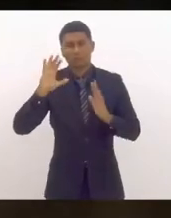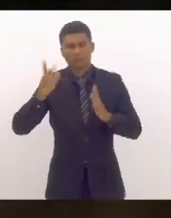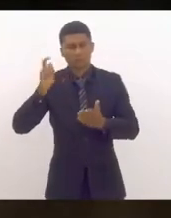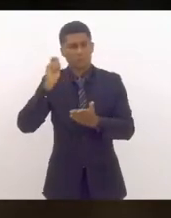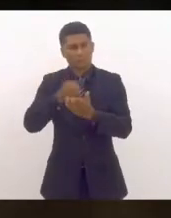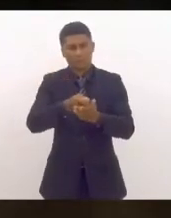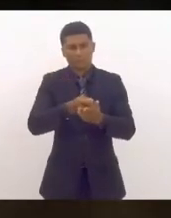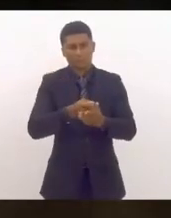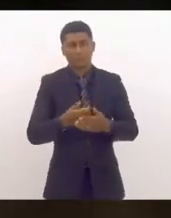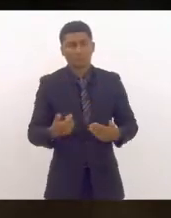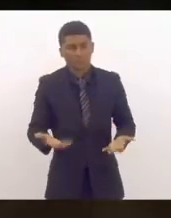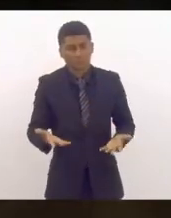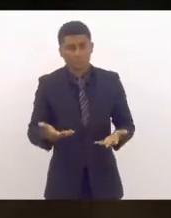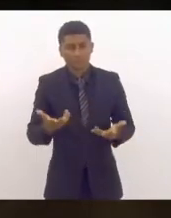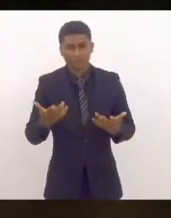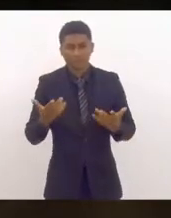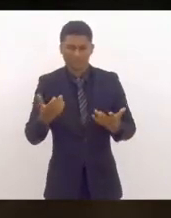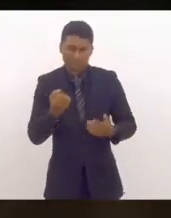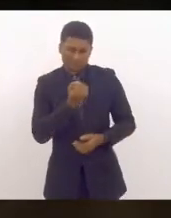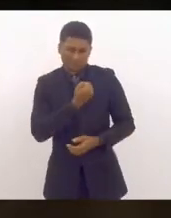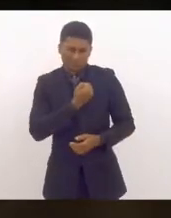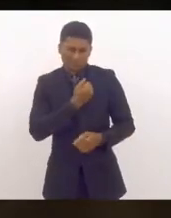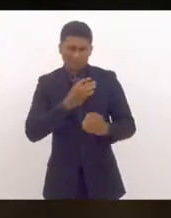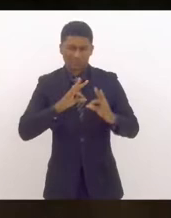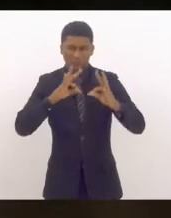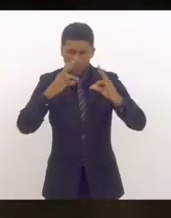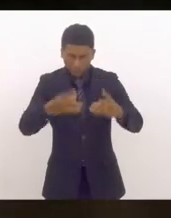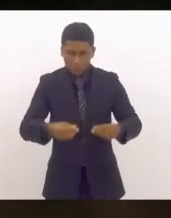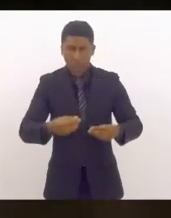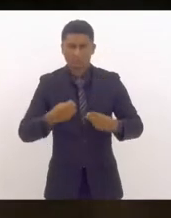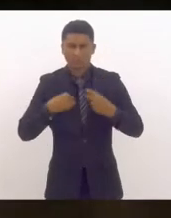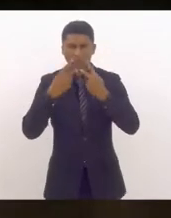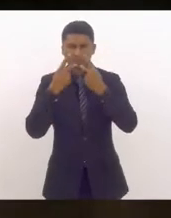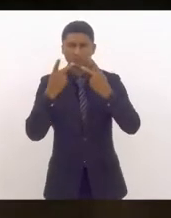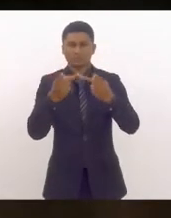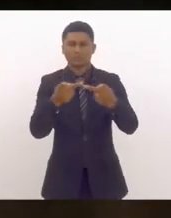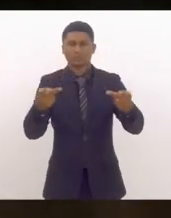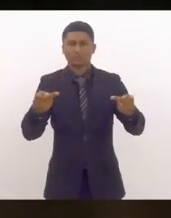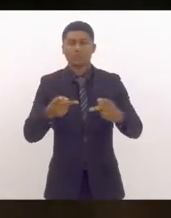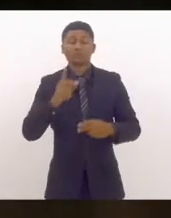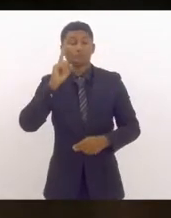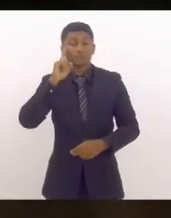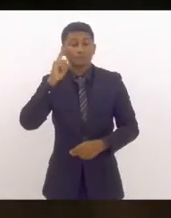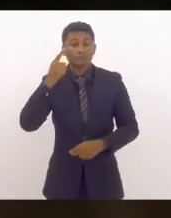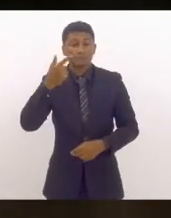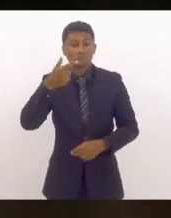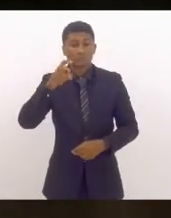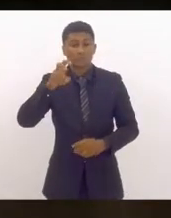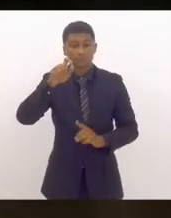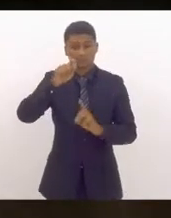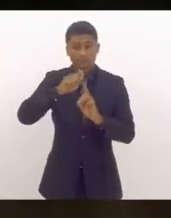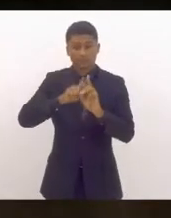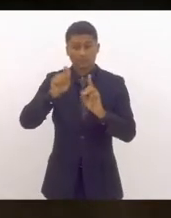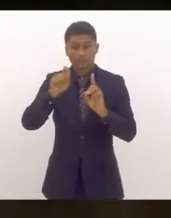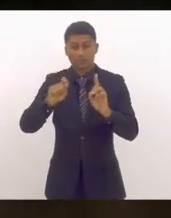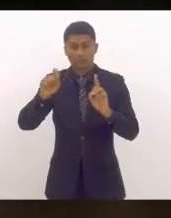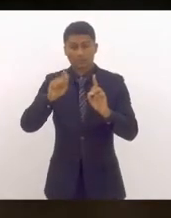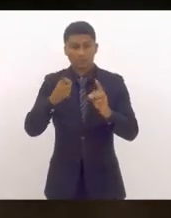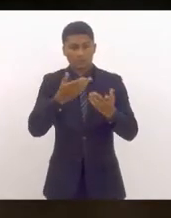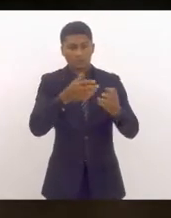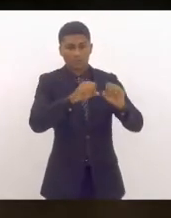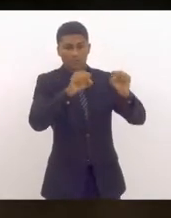8.327.312,48. Então, estou dizendo os números formais tirados no dia 25/8 do sistema,